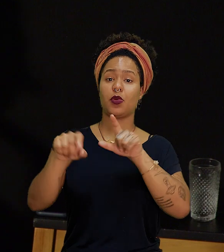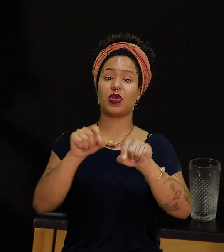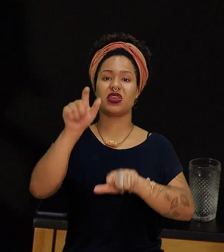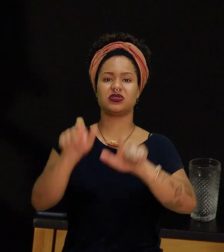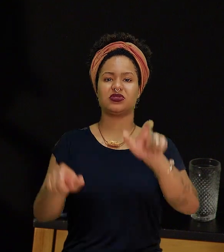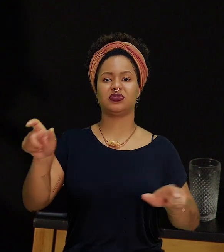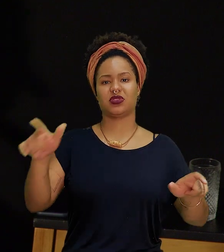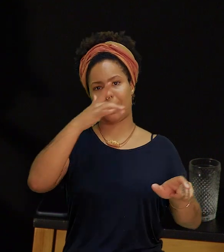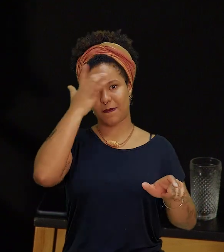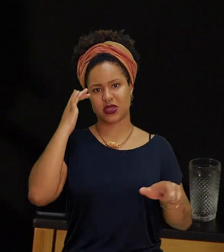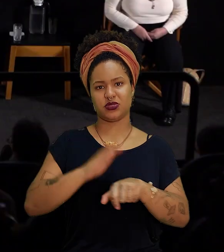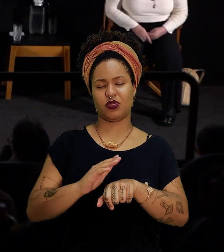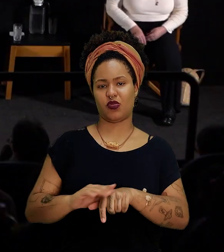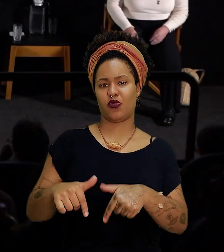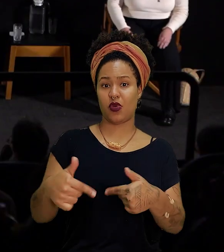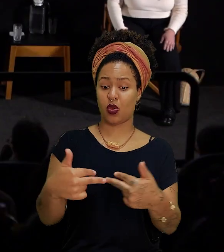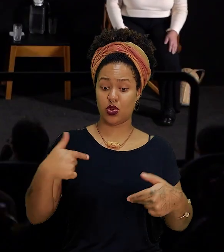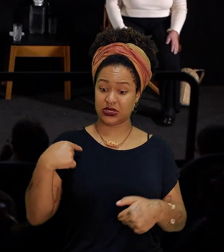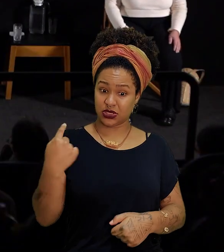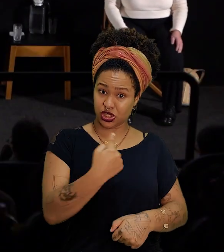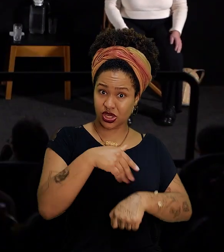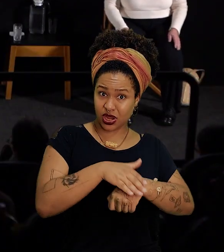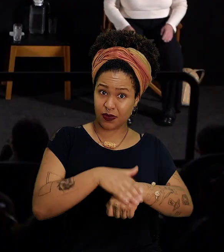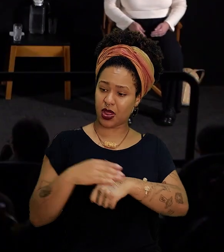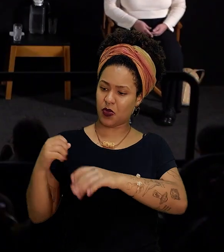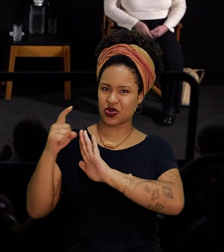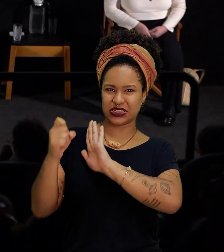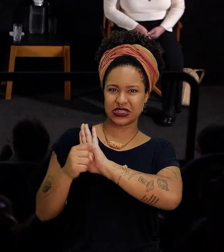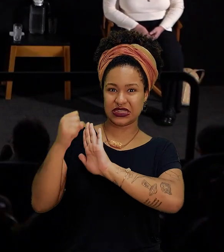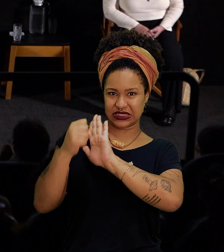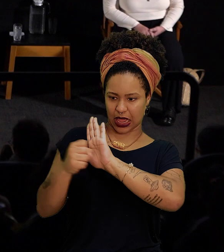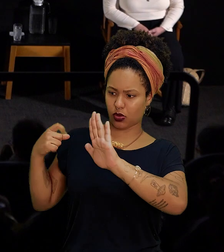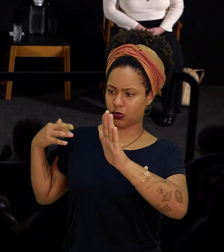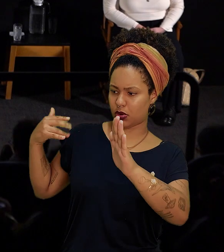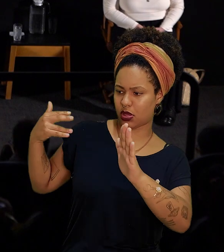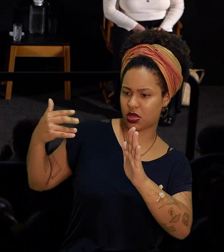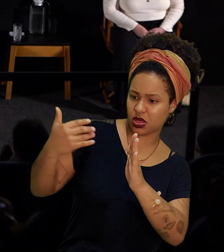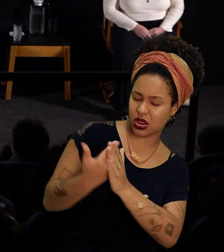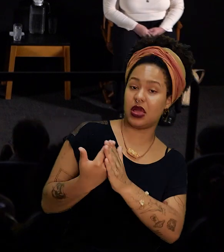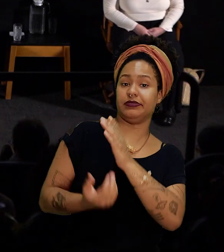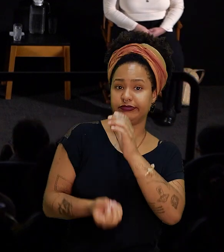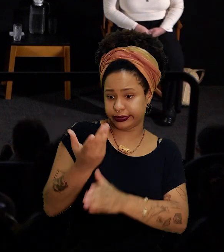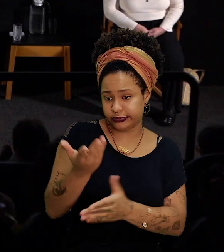de civilização. Essa civilização que a gente construiu no último século.